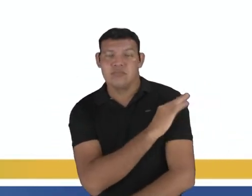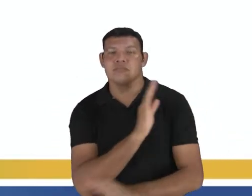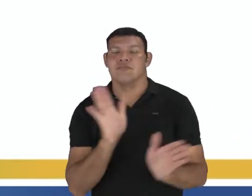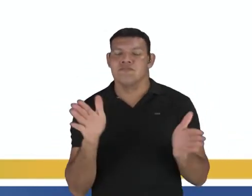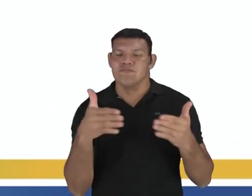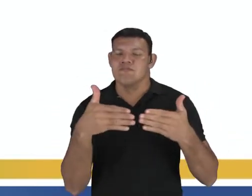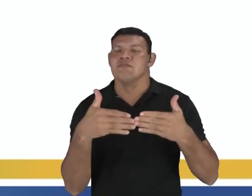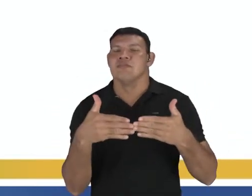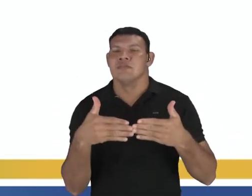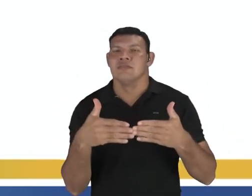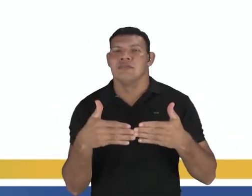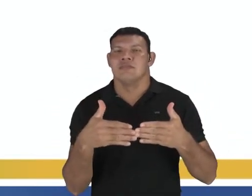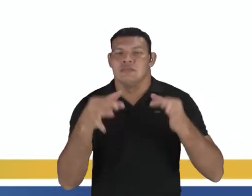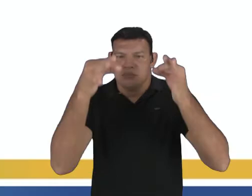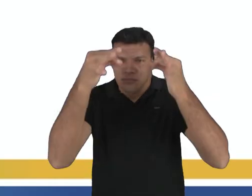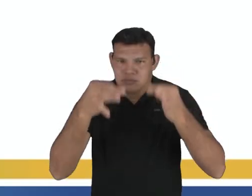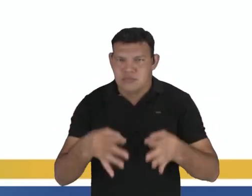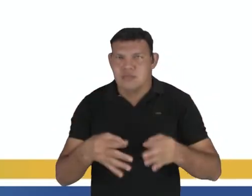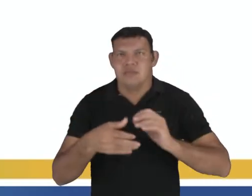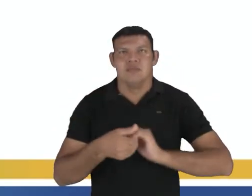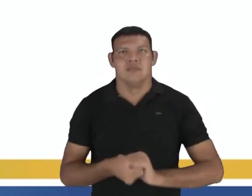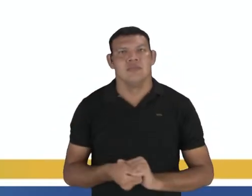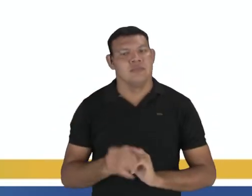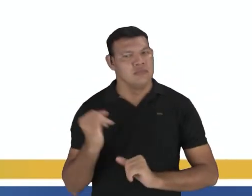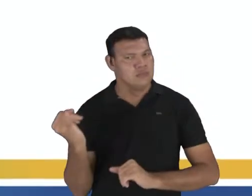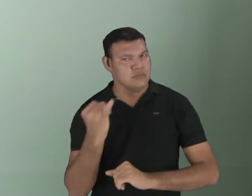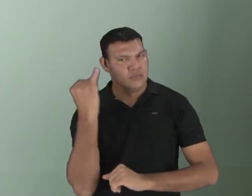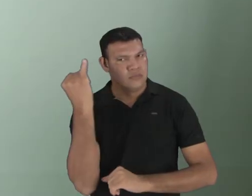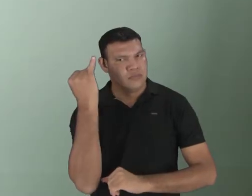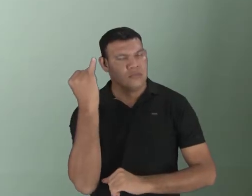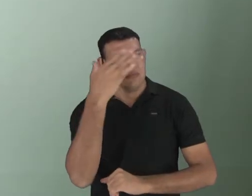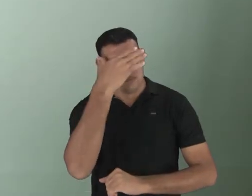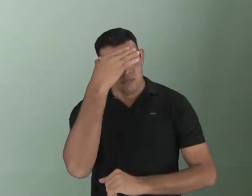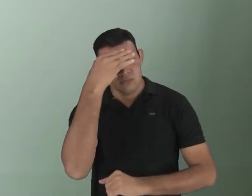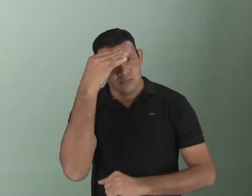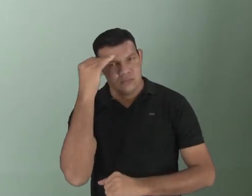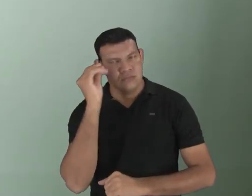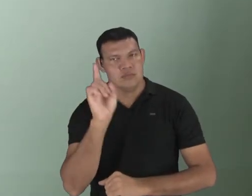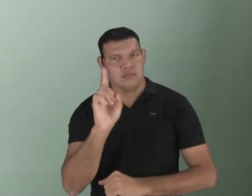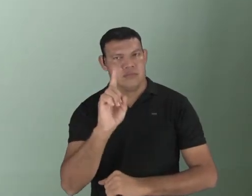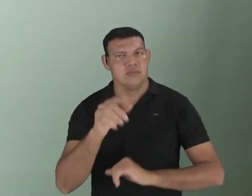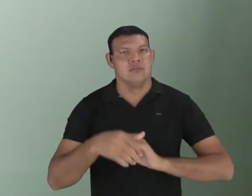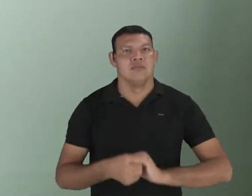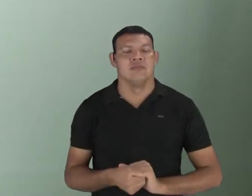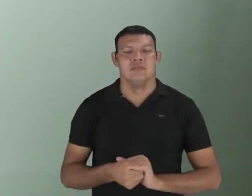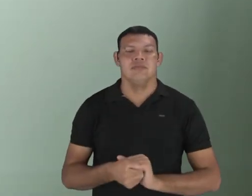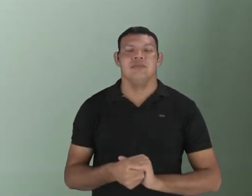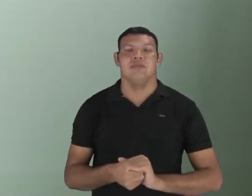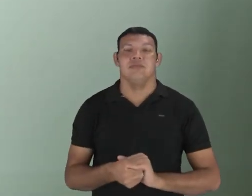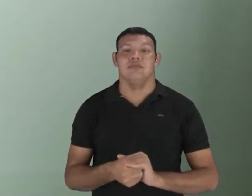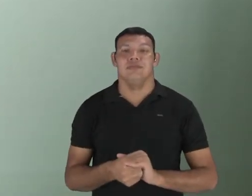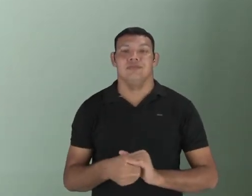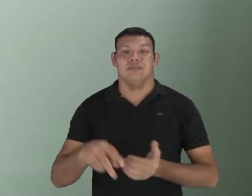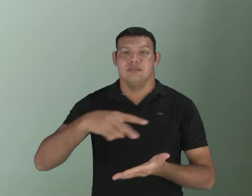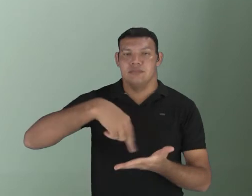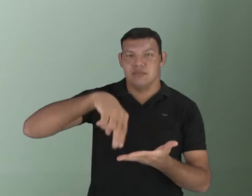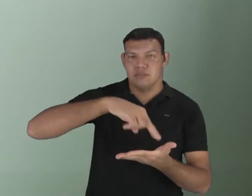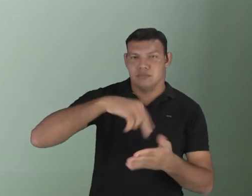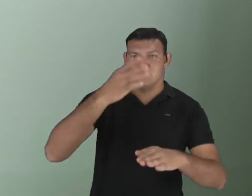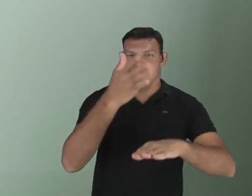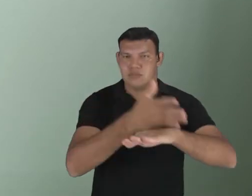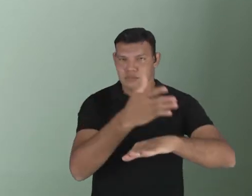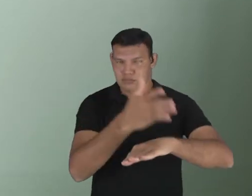uma técnica fechada. Isso é importante a gente lembrar. A dança moderna, ela